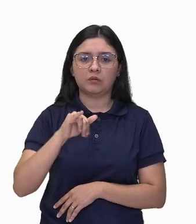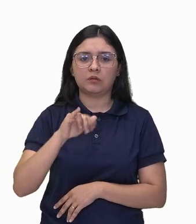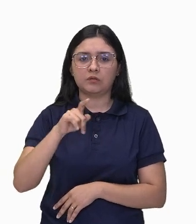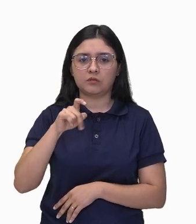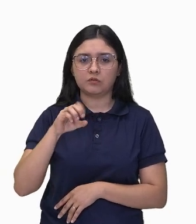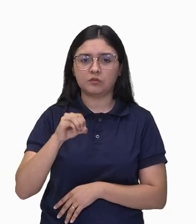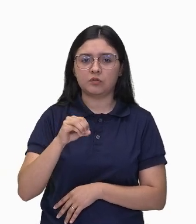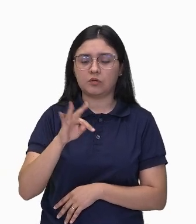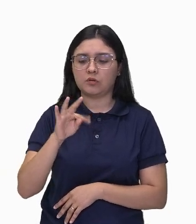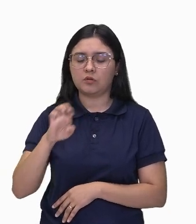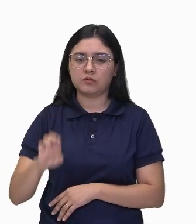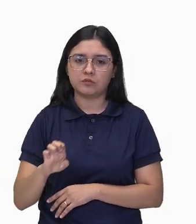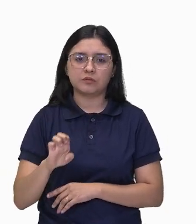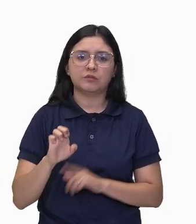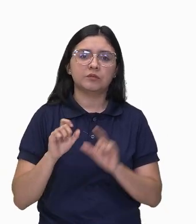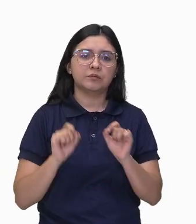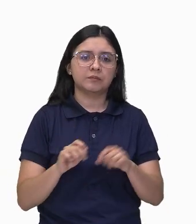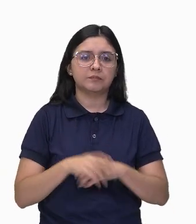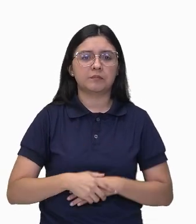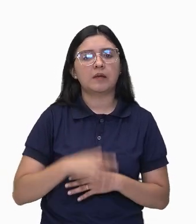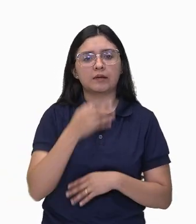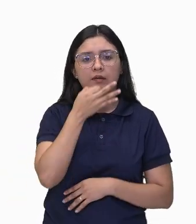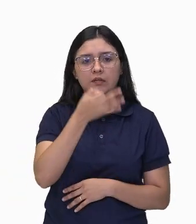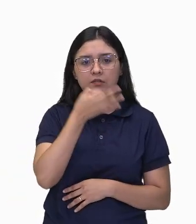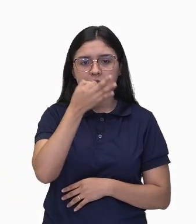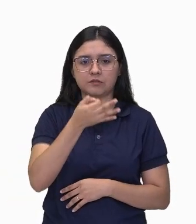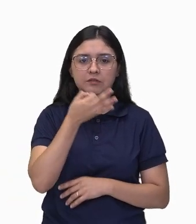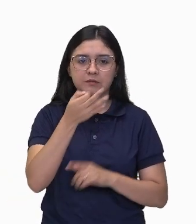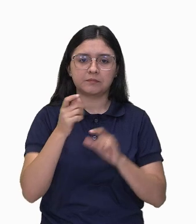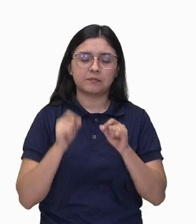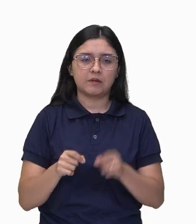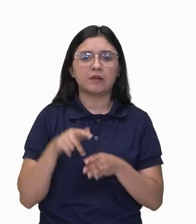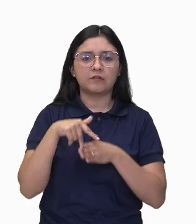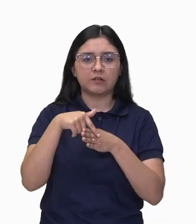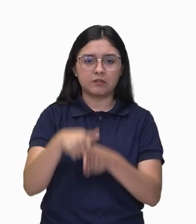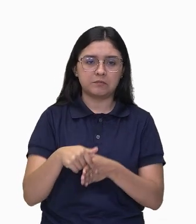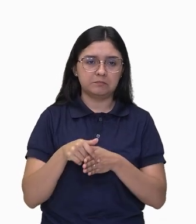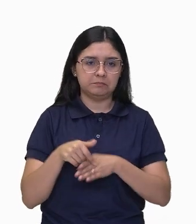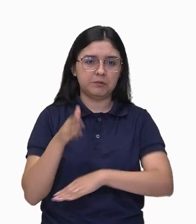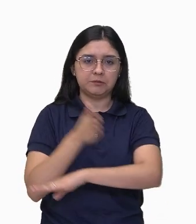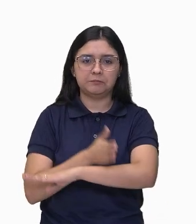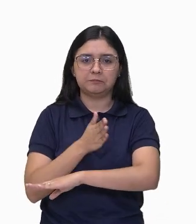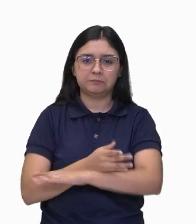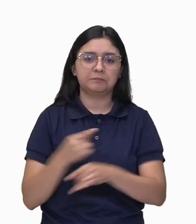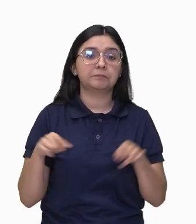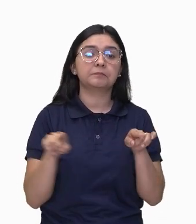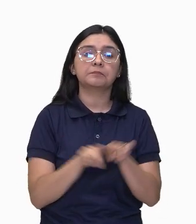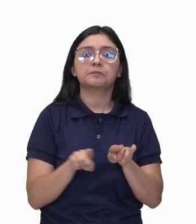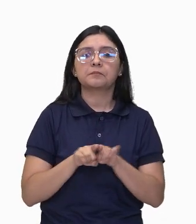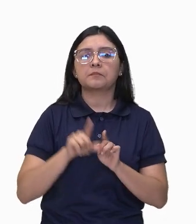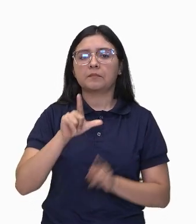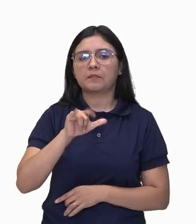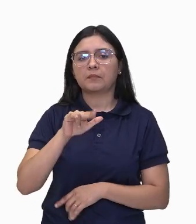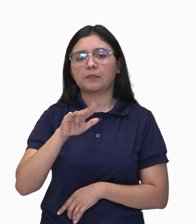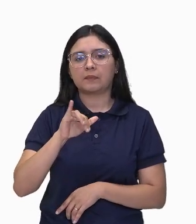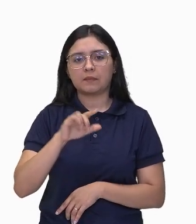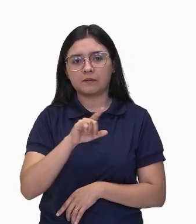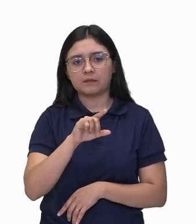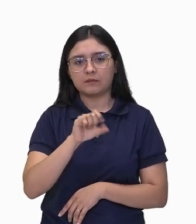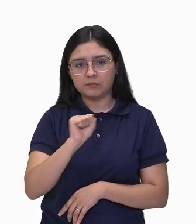cavalaria medieval. Temos também o Luís de Camões, teve destaque na